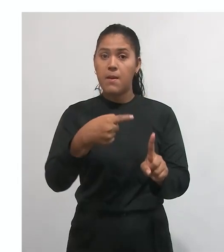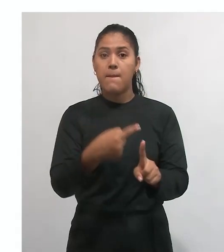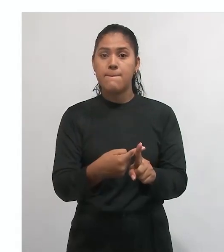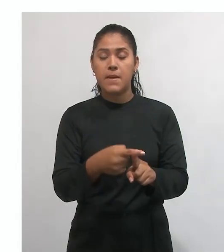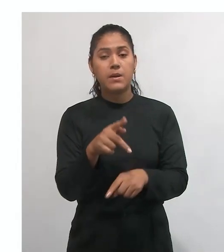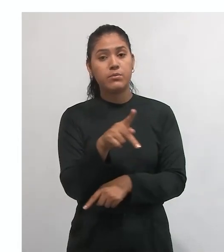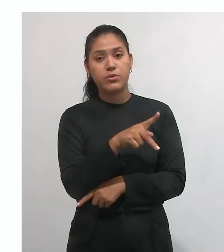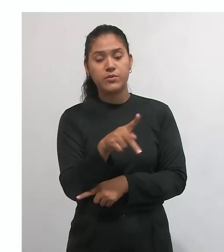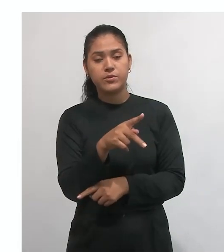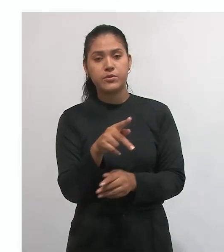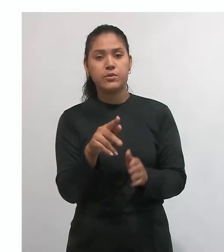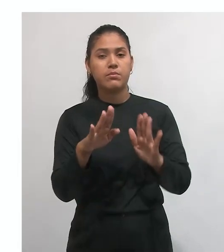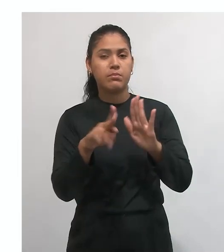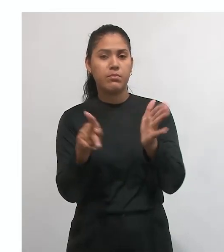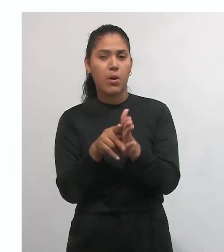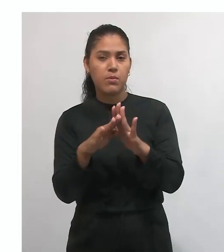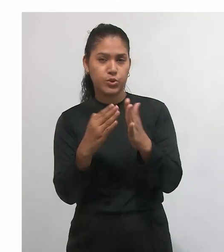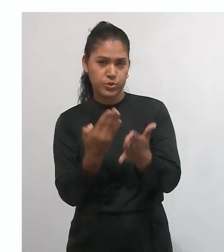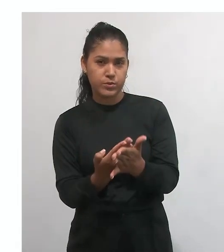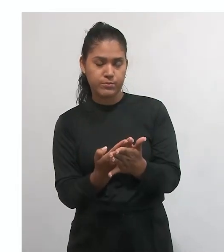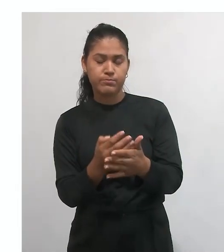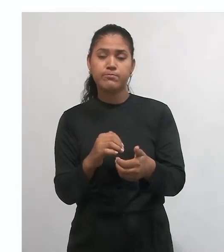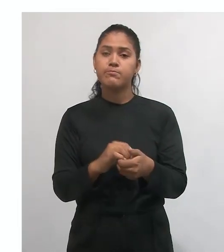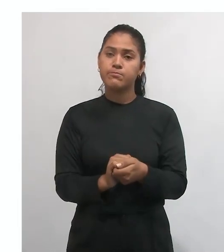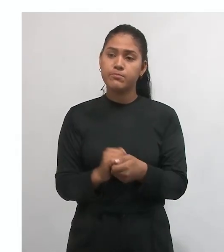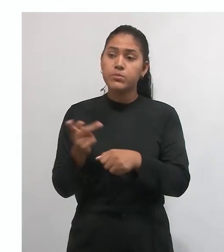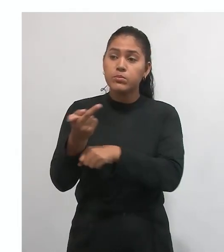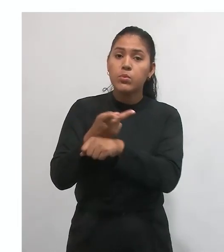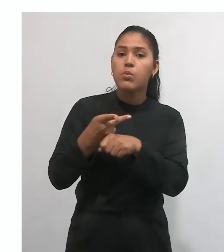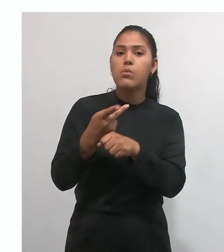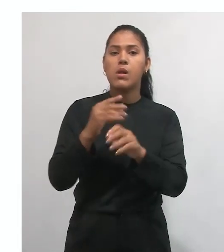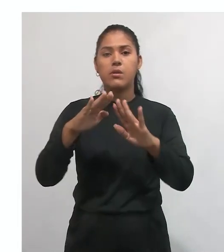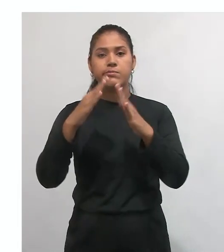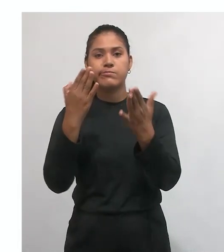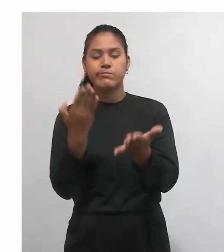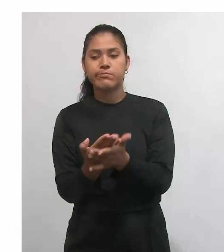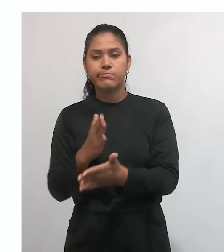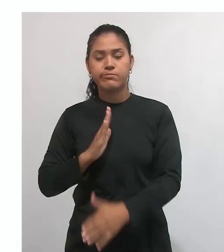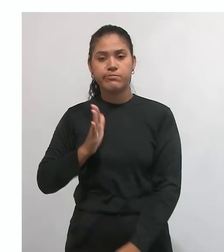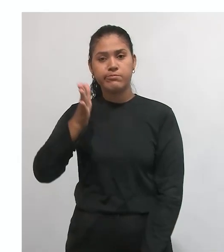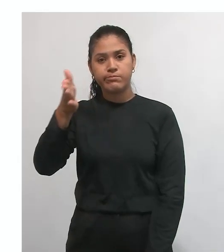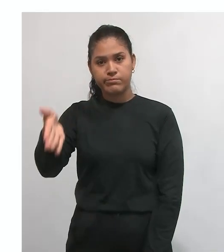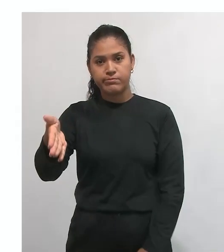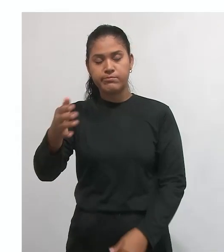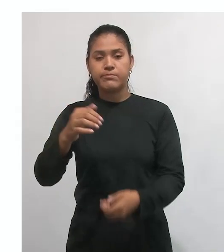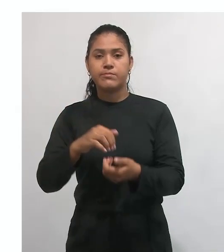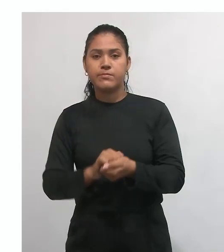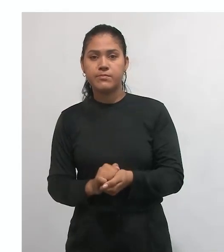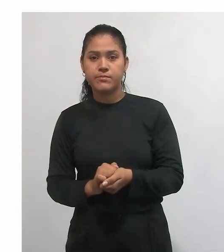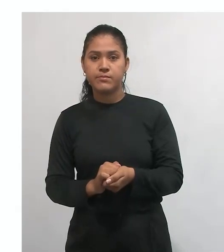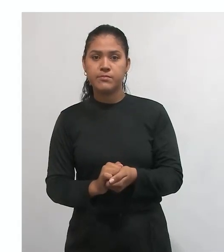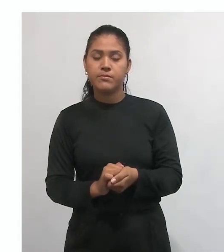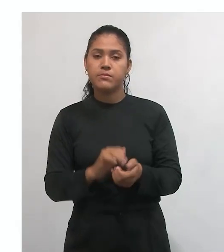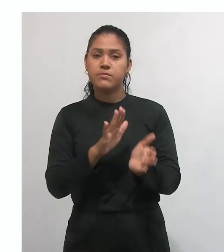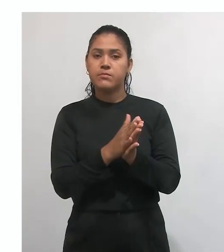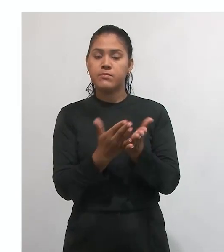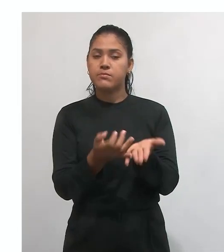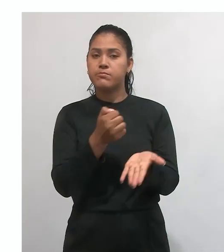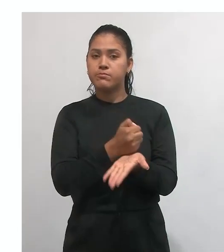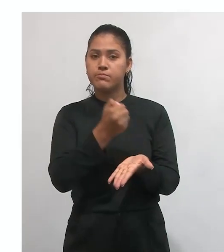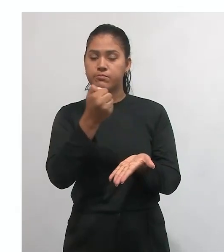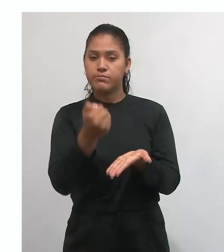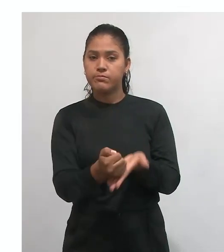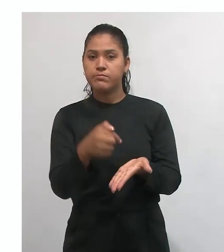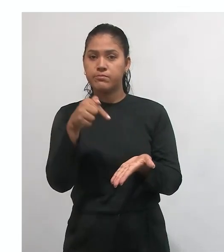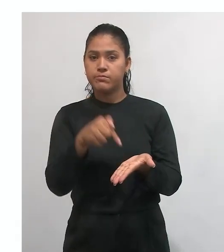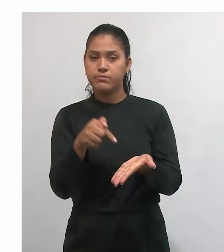orientador e supervisor de estágio, contribuir na captação de vagas de estágio, apresentar carteira de trabalho e